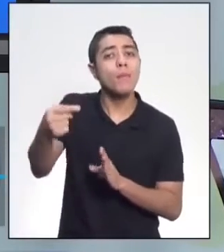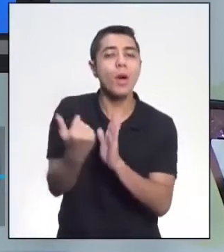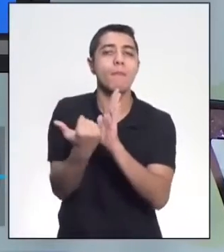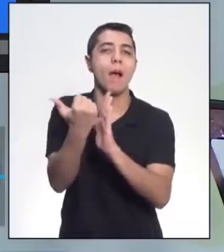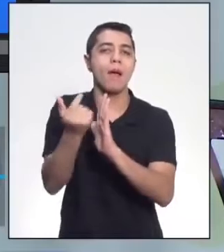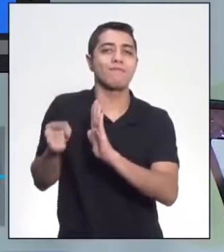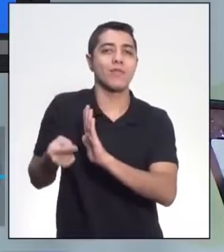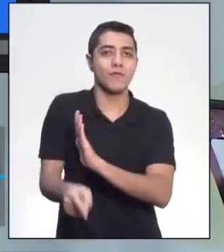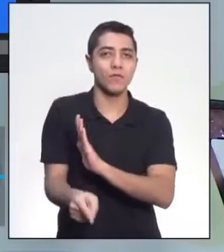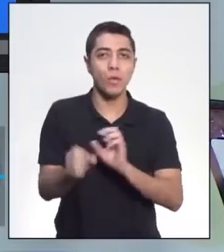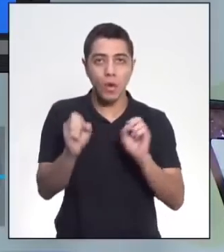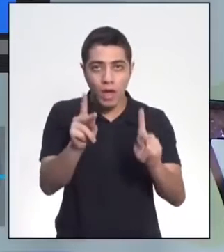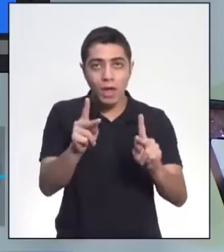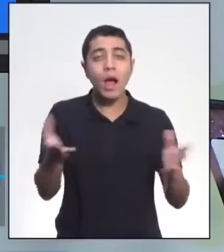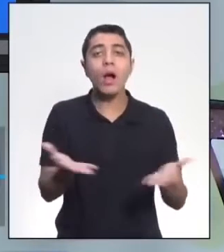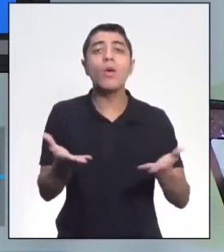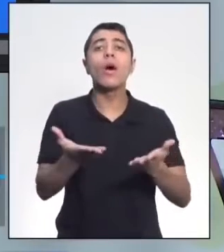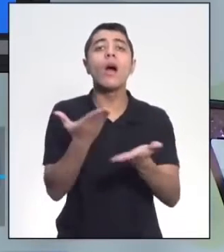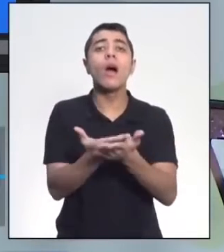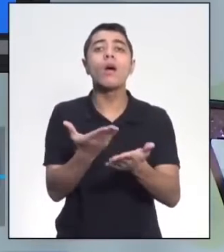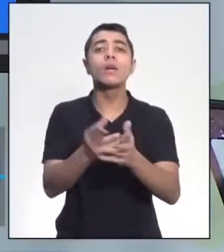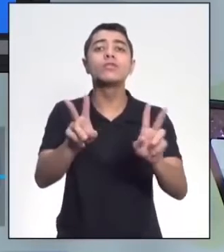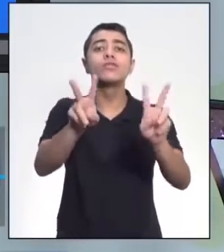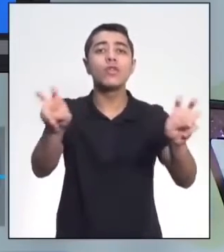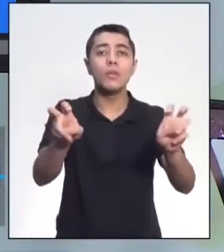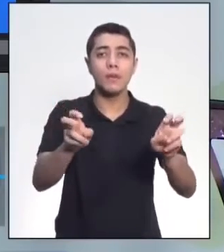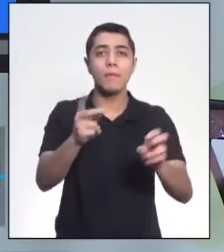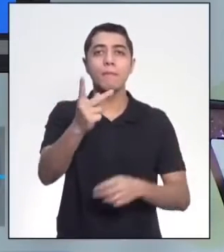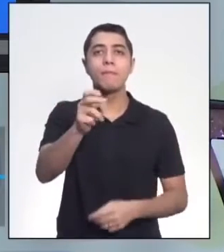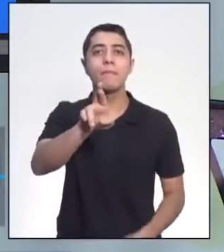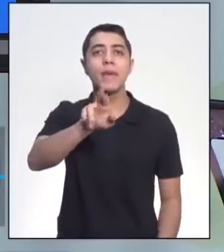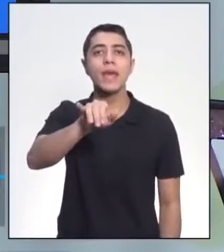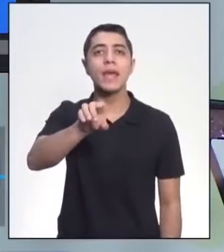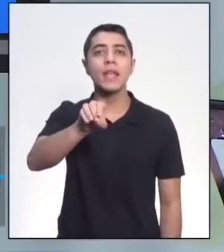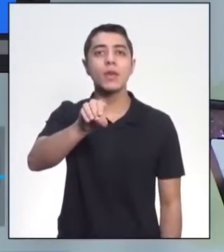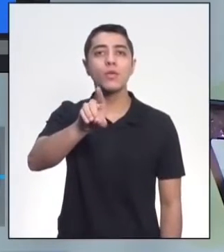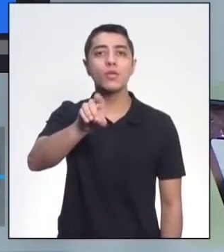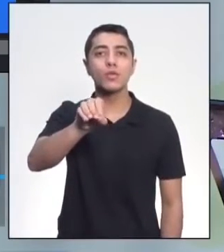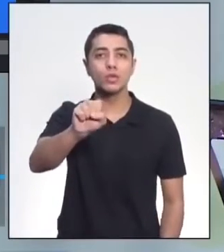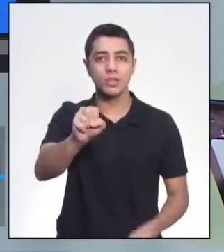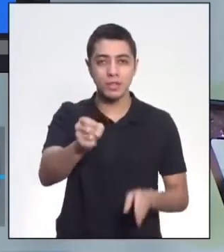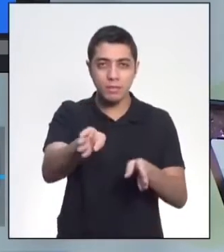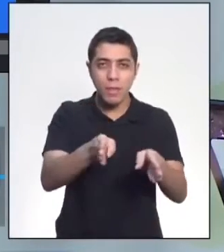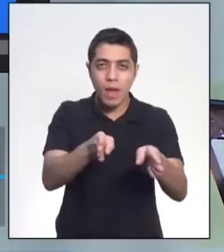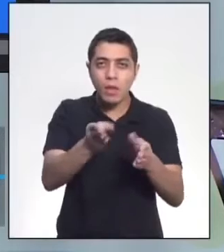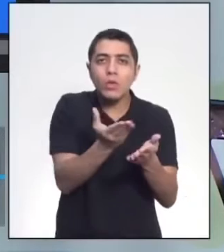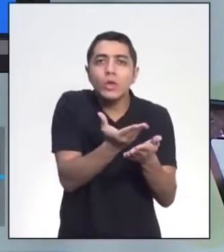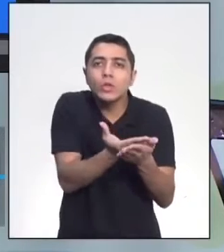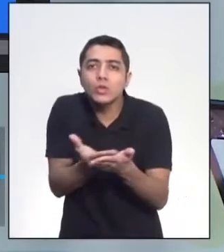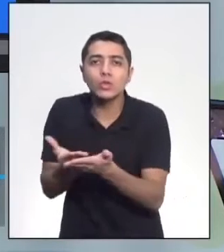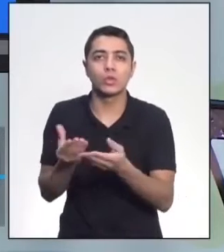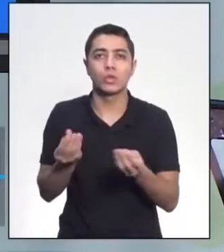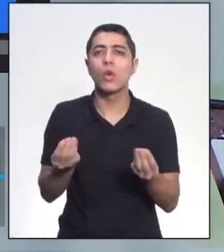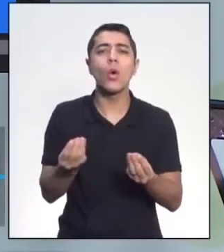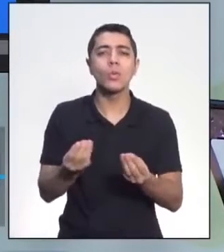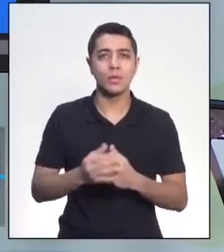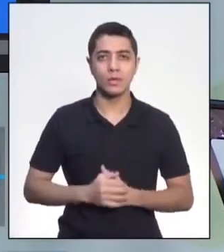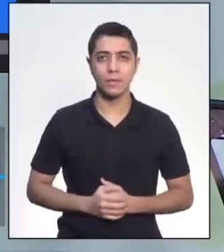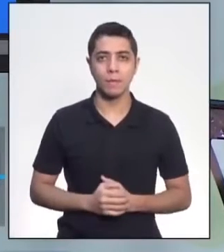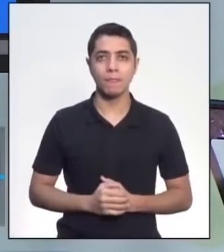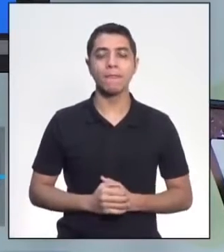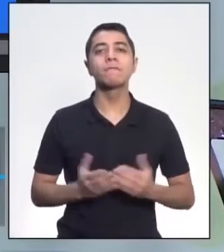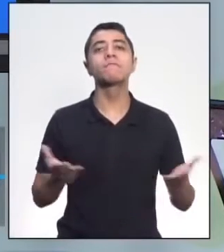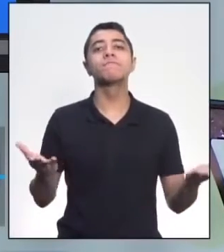o estudo dos períodos, né? Aí você deixa tudo organizado. Nós estamos recebendo vários... o pessoal tira